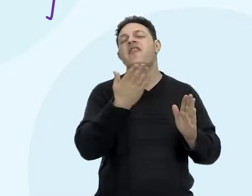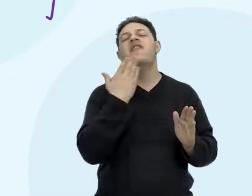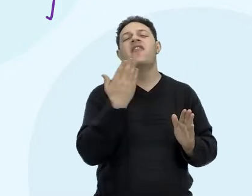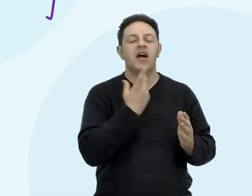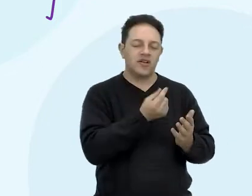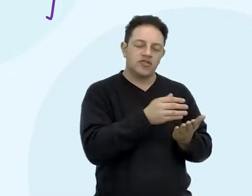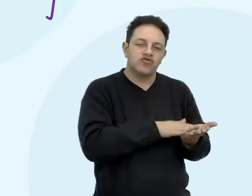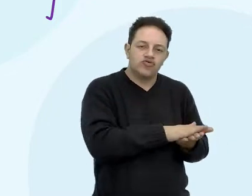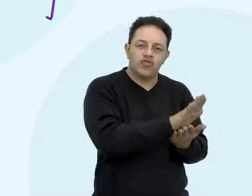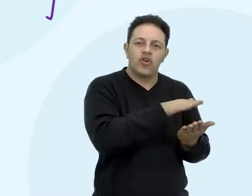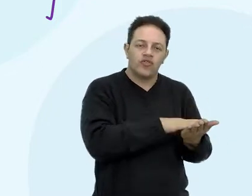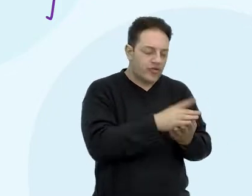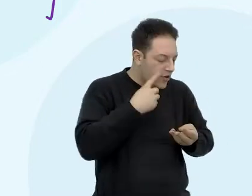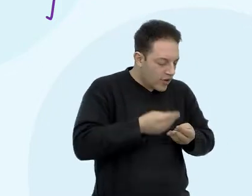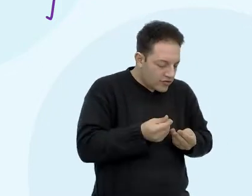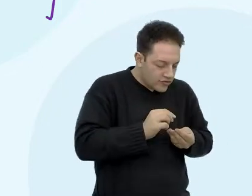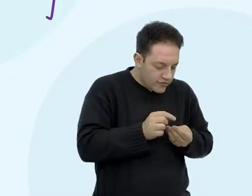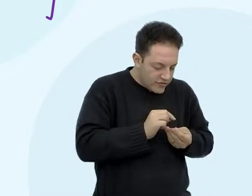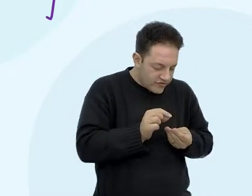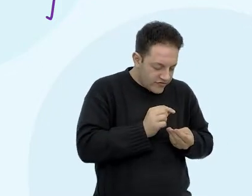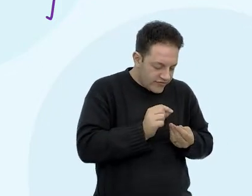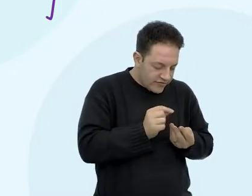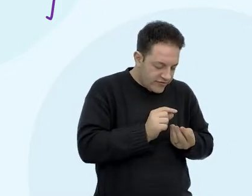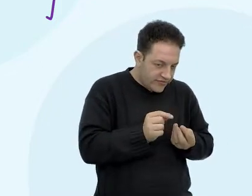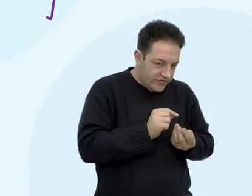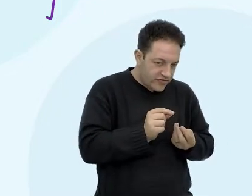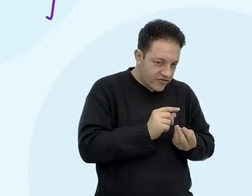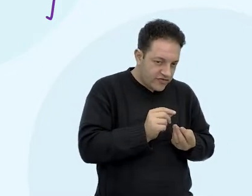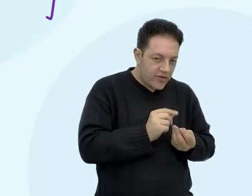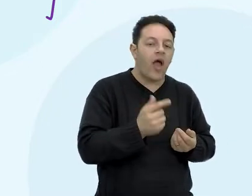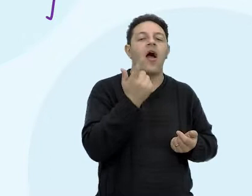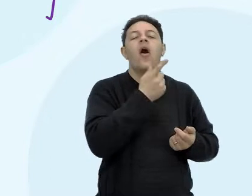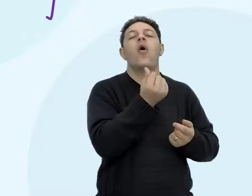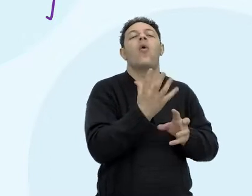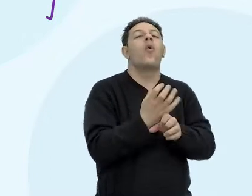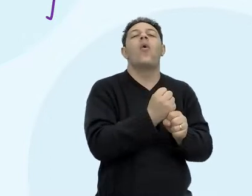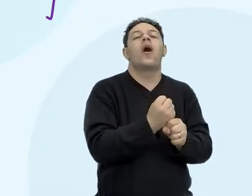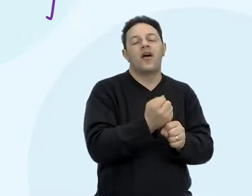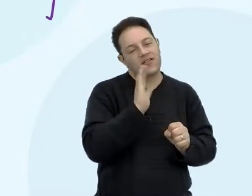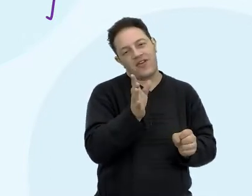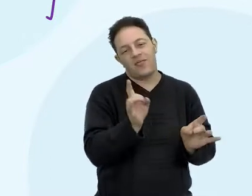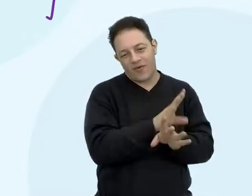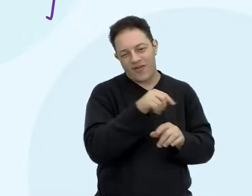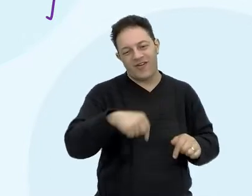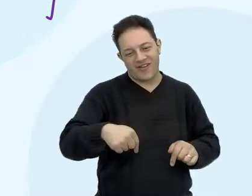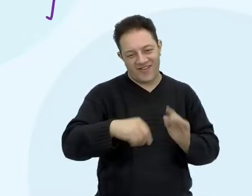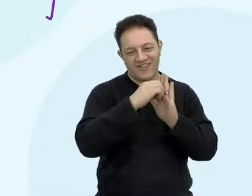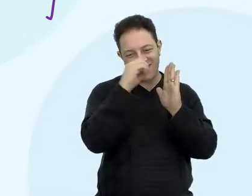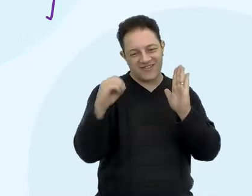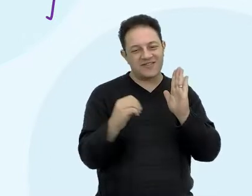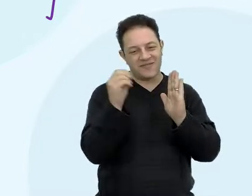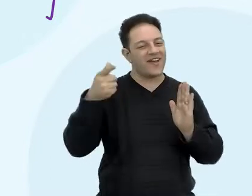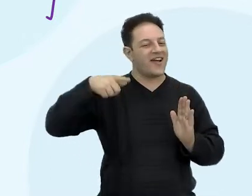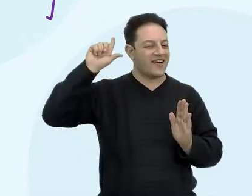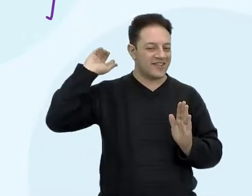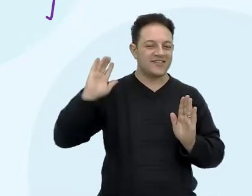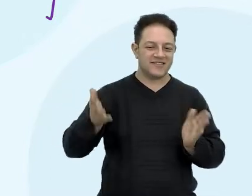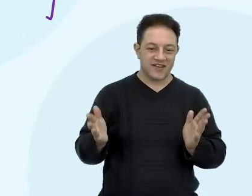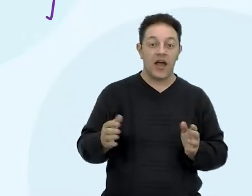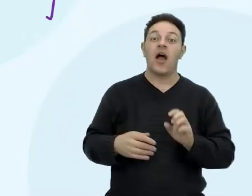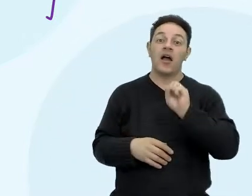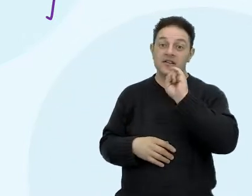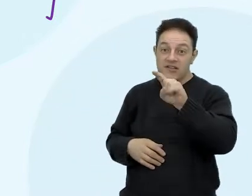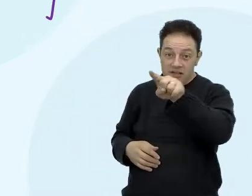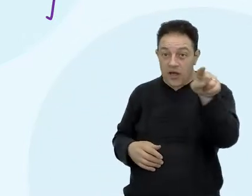para saber, eles contavam aí na mão quanto que eles tinham, quanto que sobrou aí para eles e quanto eles foram gastando. Se